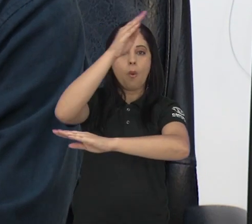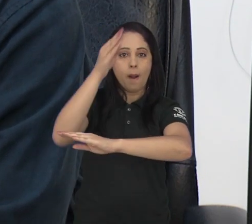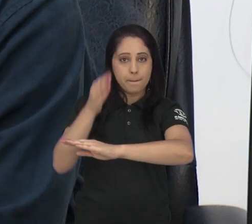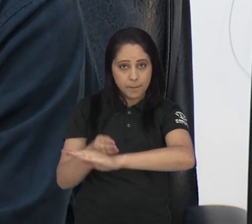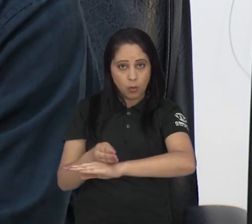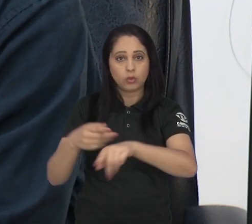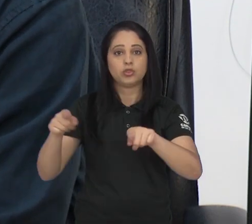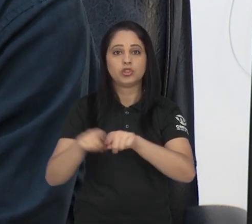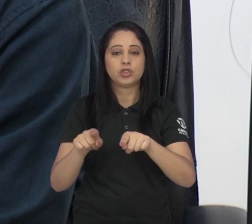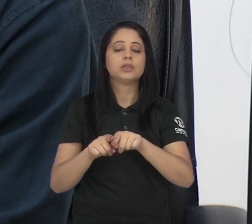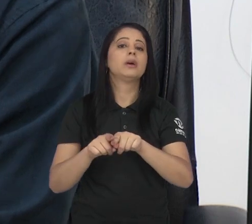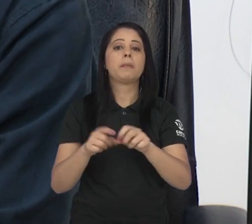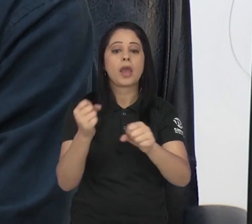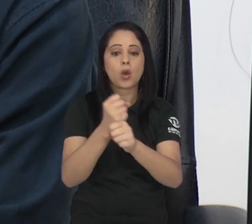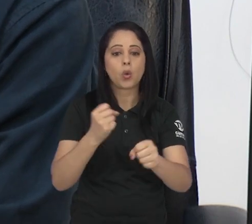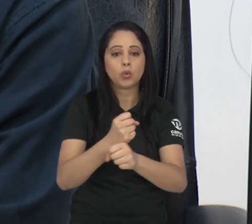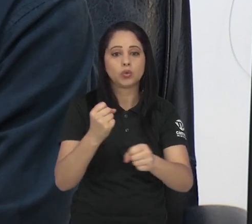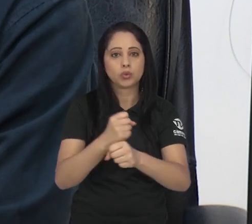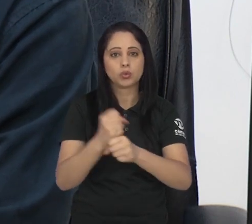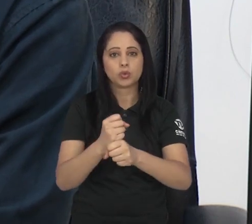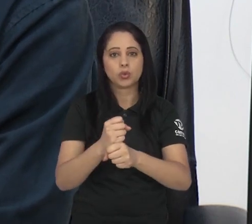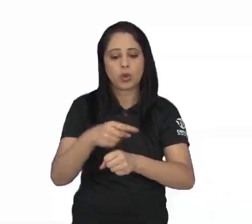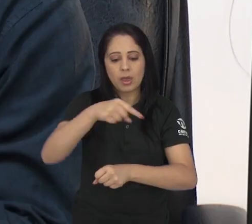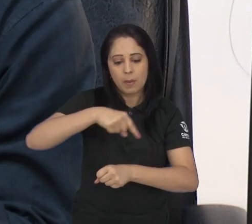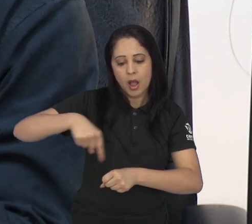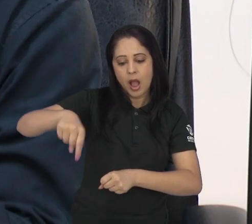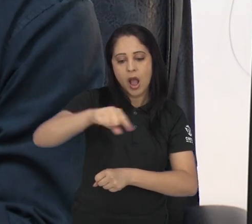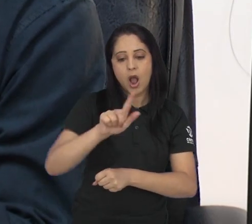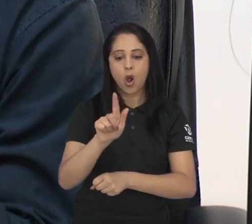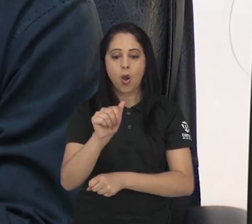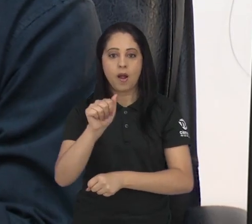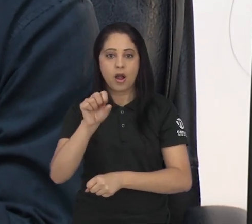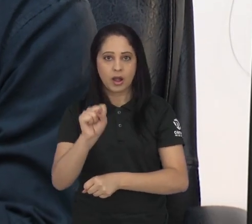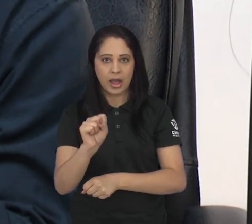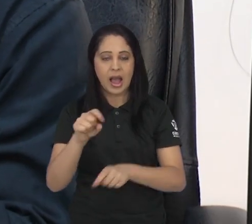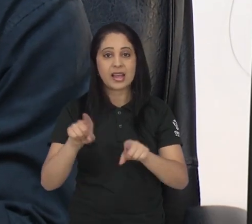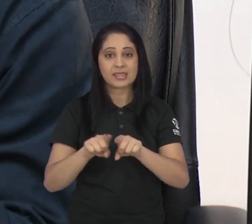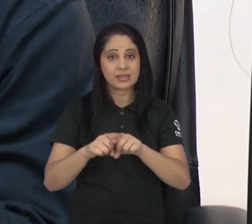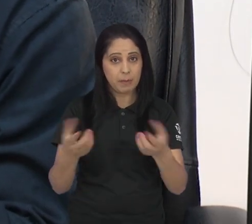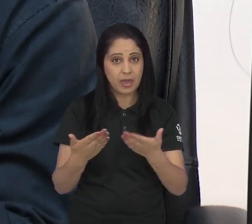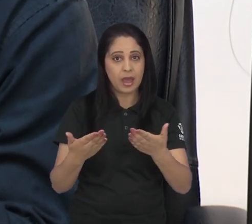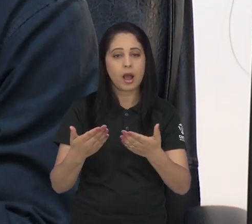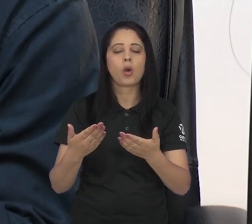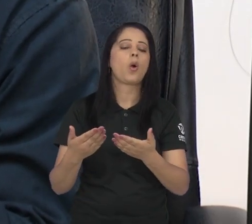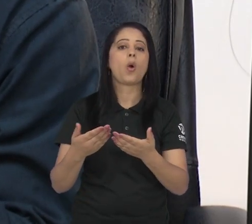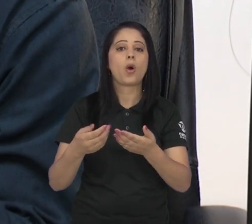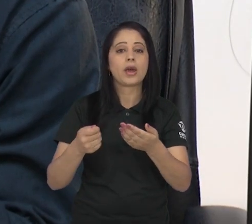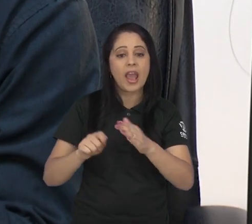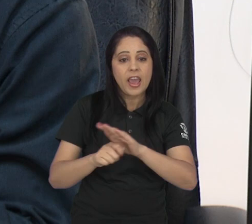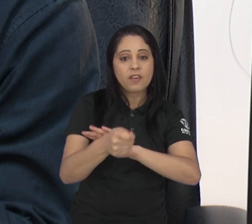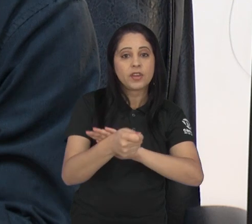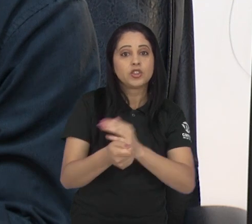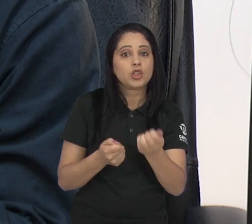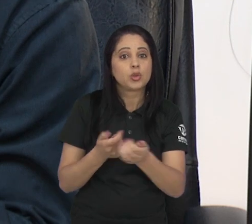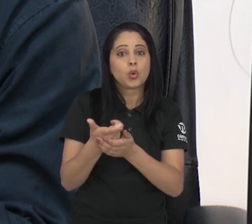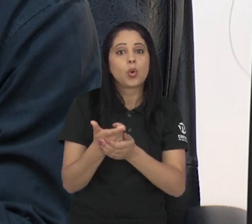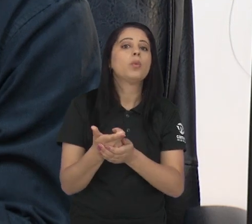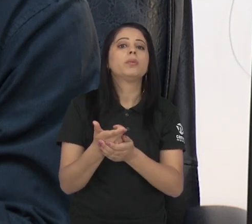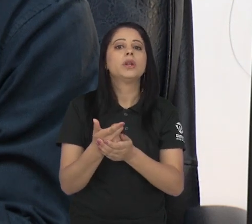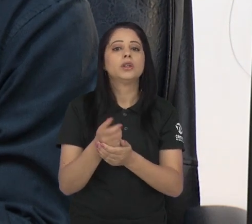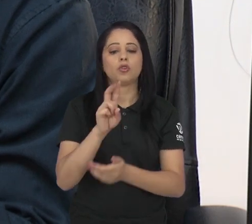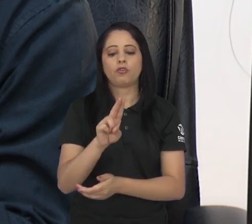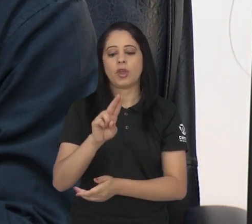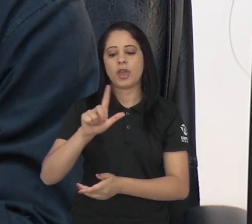ela rotatória do gás importante obra também e o corredor da Linha Verde um transporte do vlp veículo